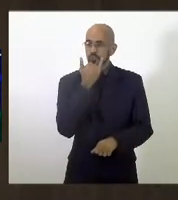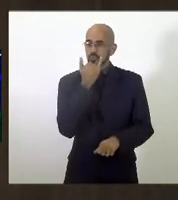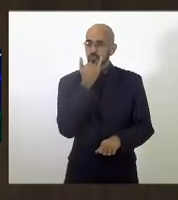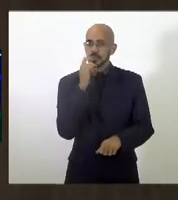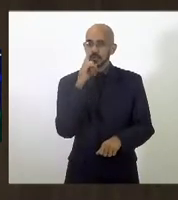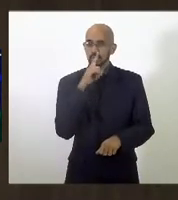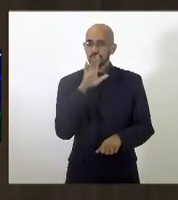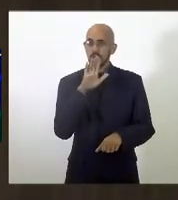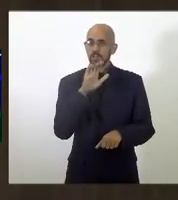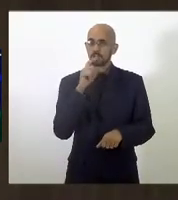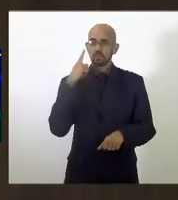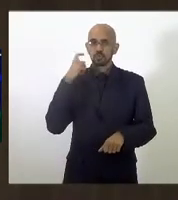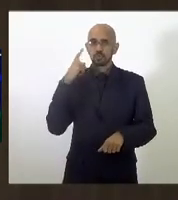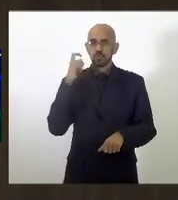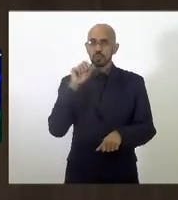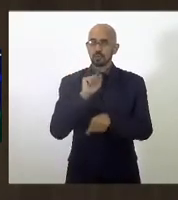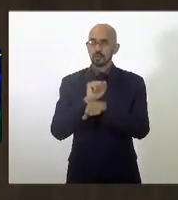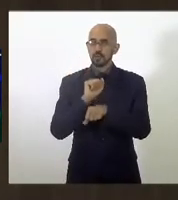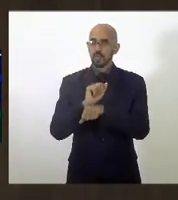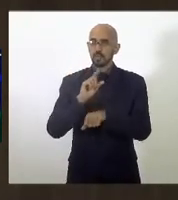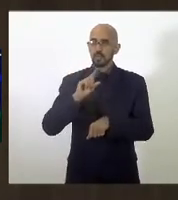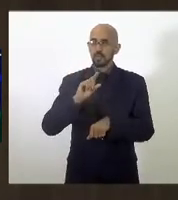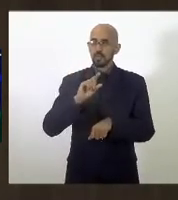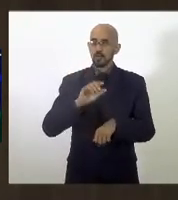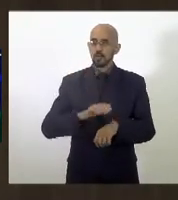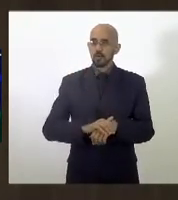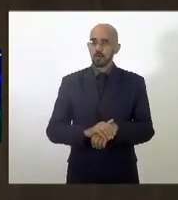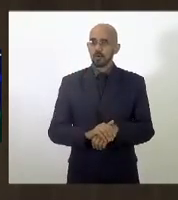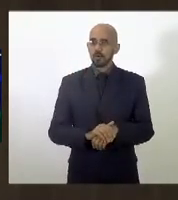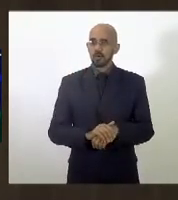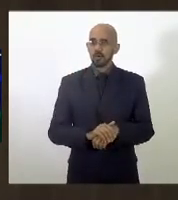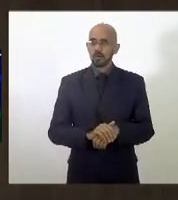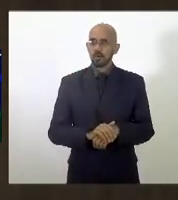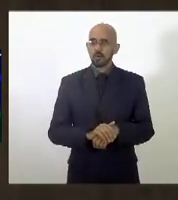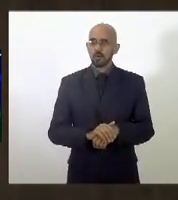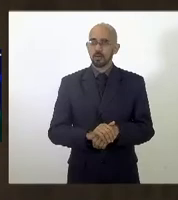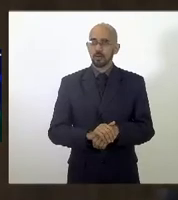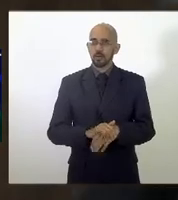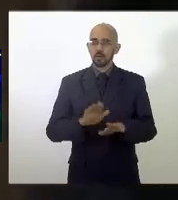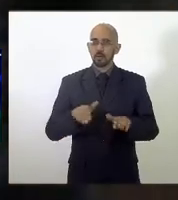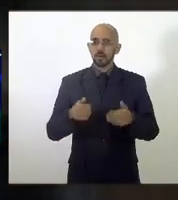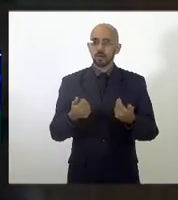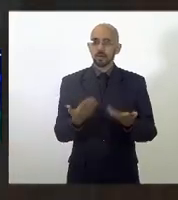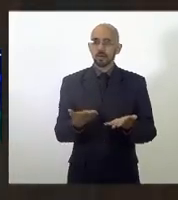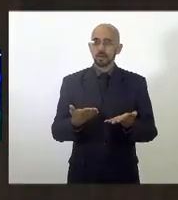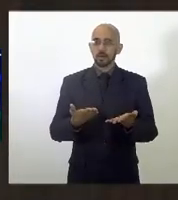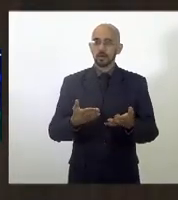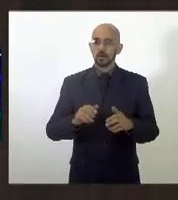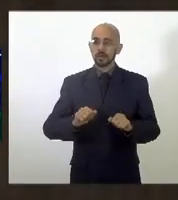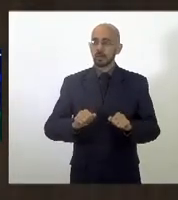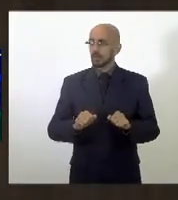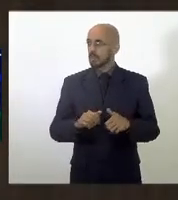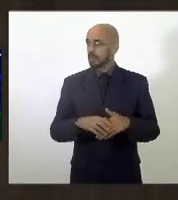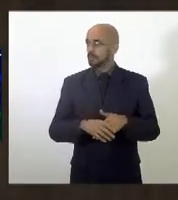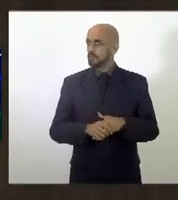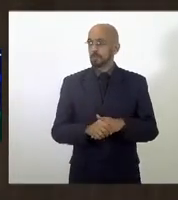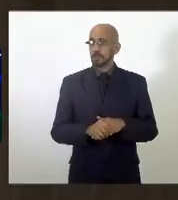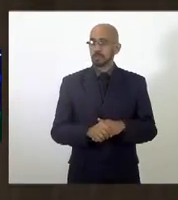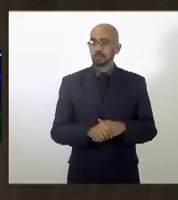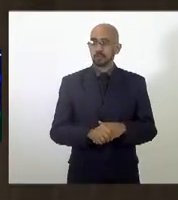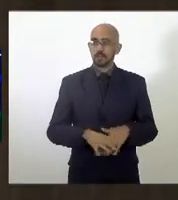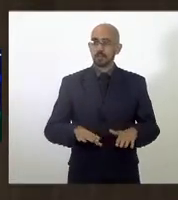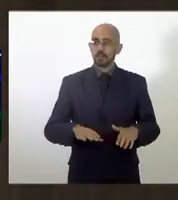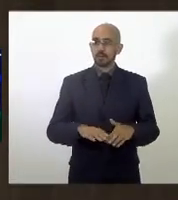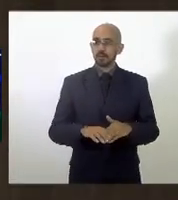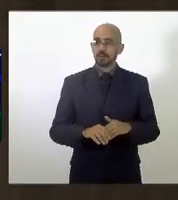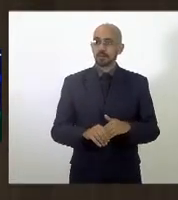ajuste fiscal do neoliberalismo, e no máximo, deputado Luiz Paulo, o que será possível fazer, como disse o André hoje na